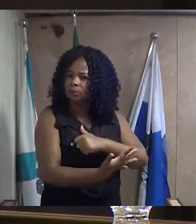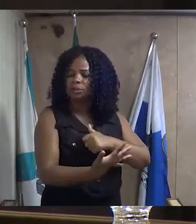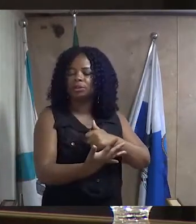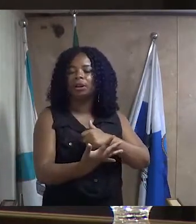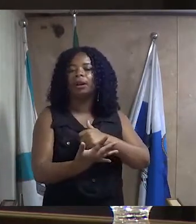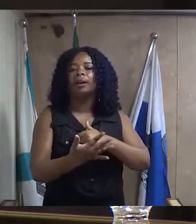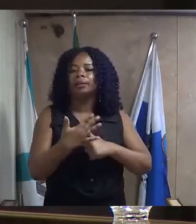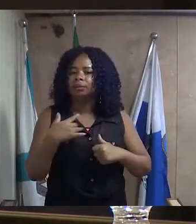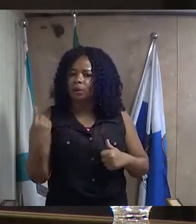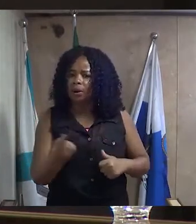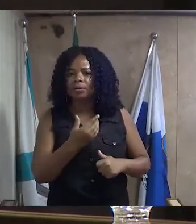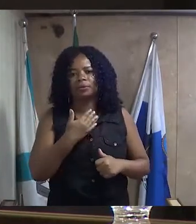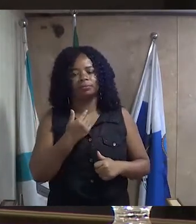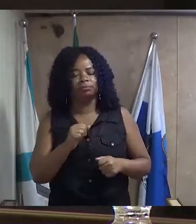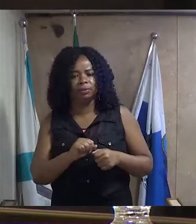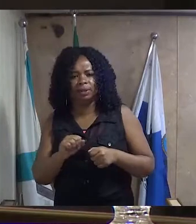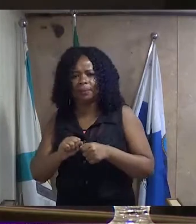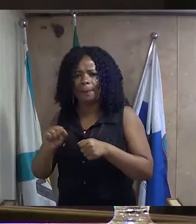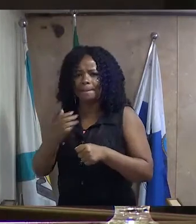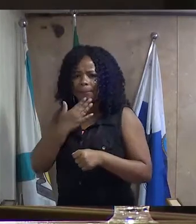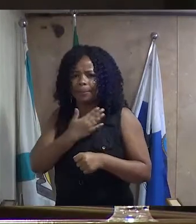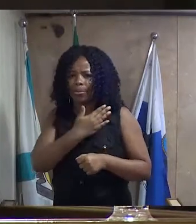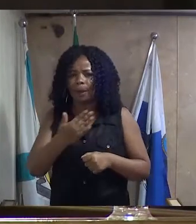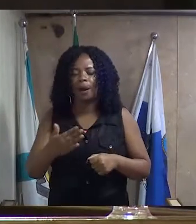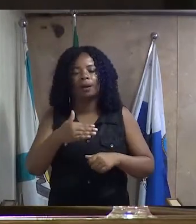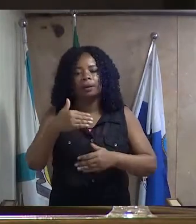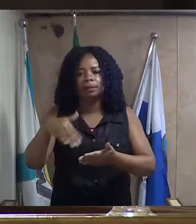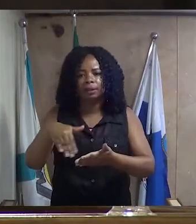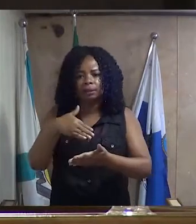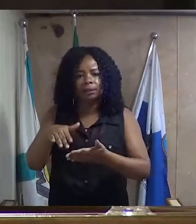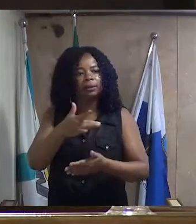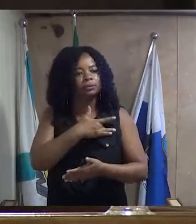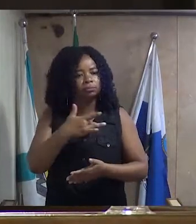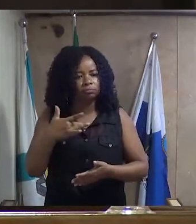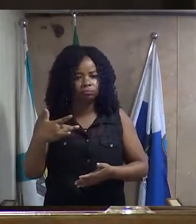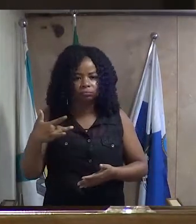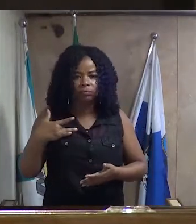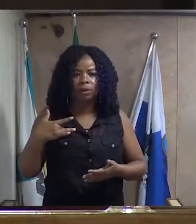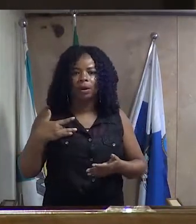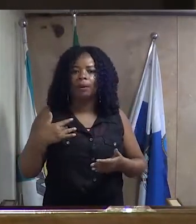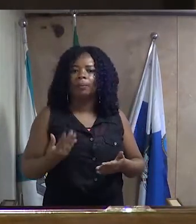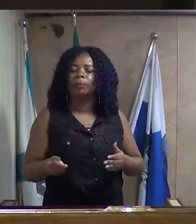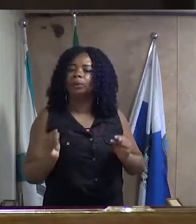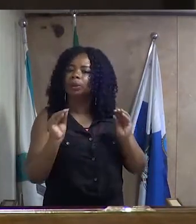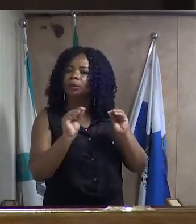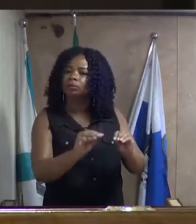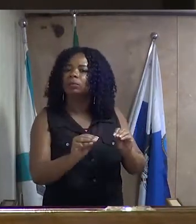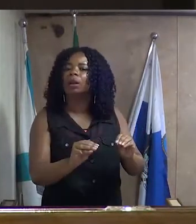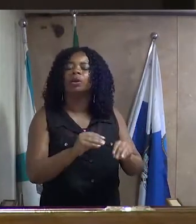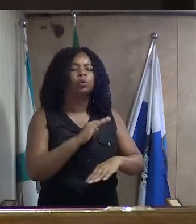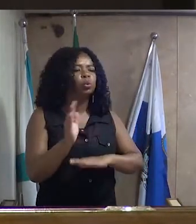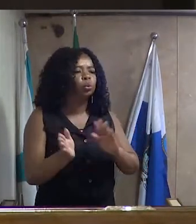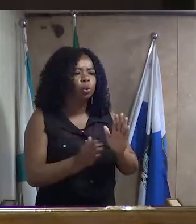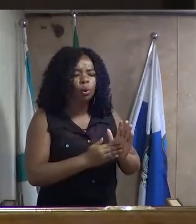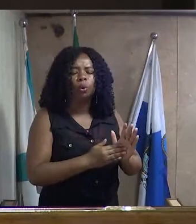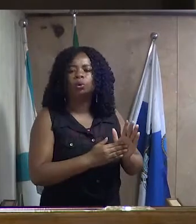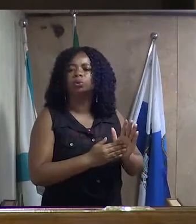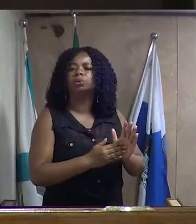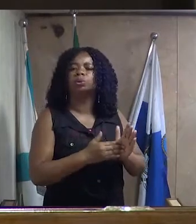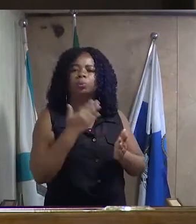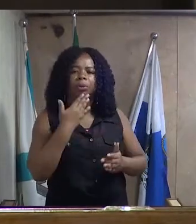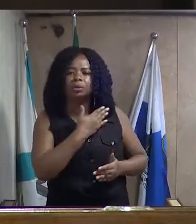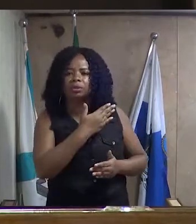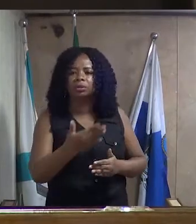solicitação ao secretário de saúde para colocar todos os agentes de saúde, os agentes